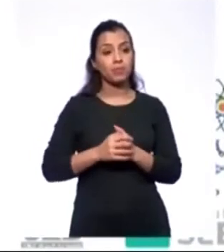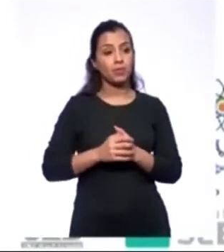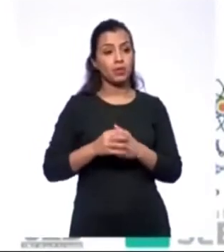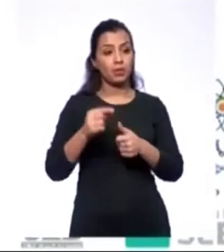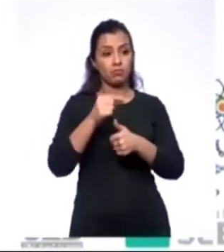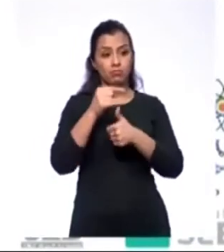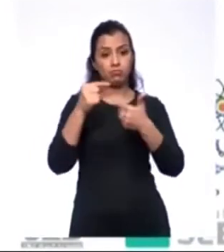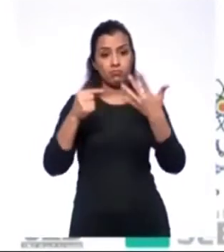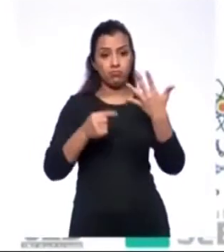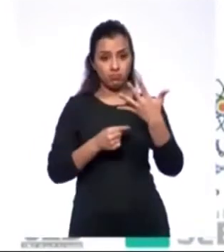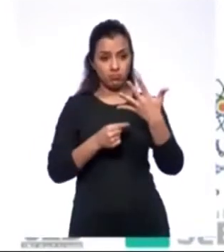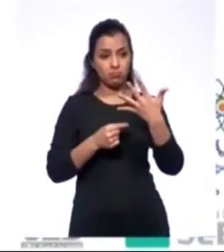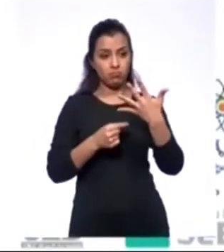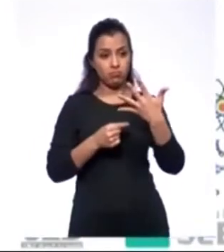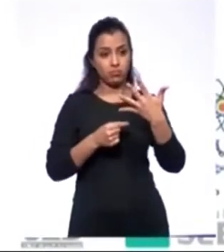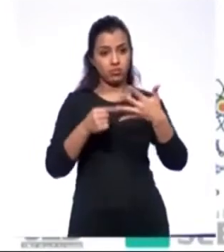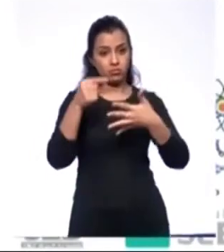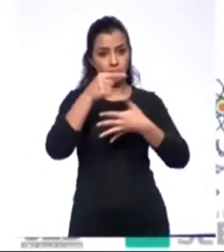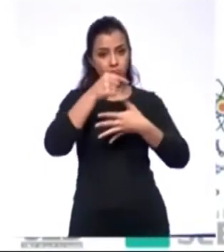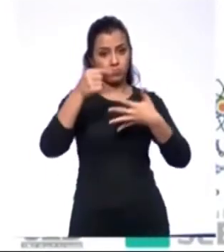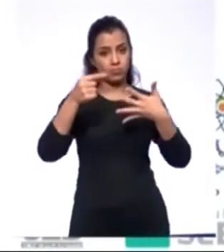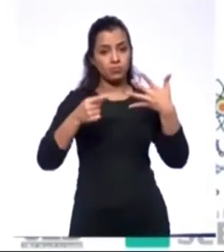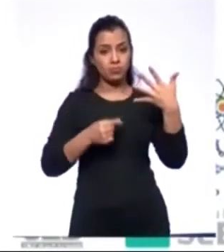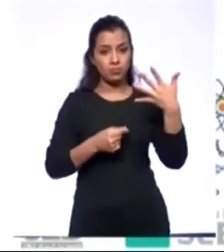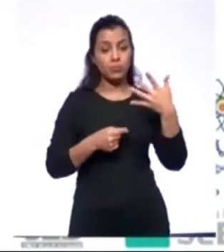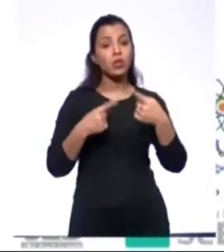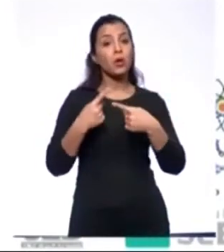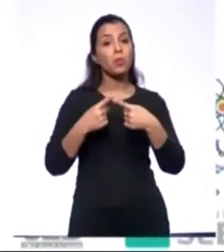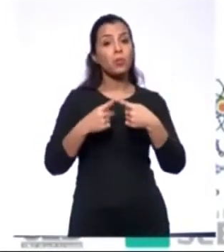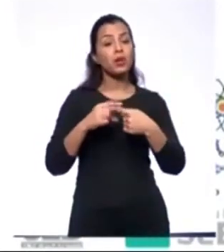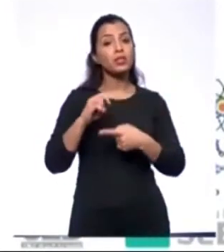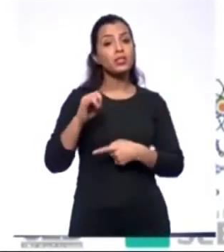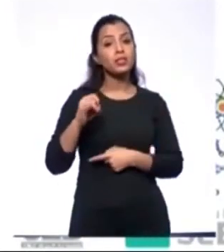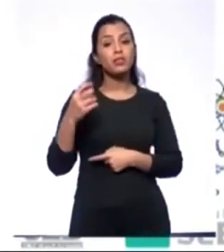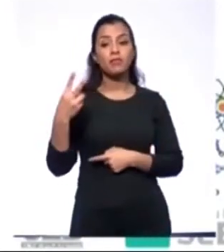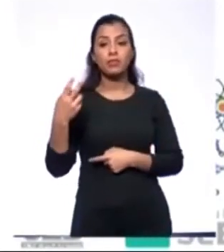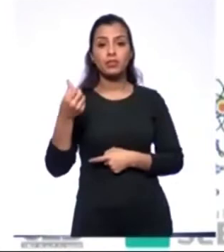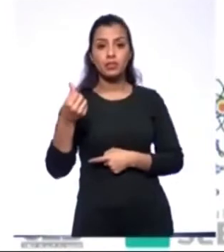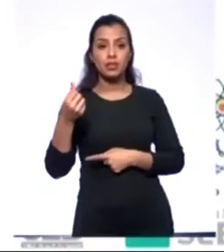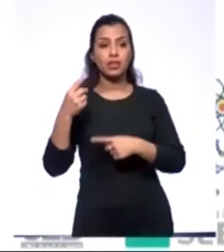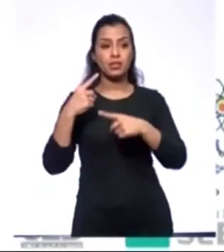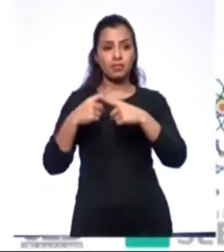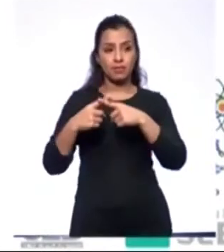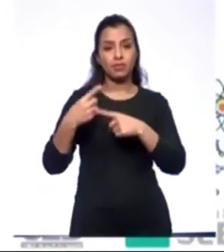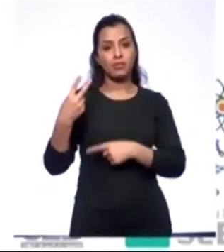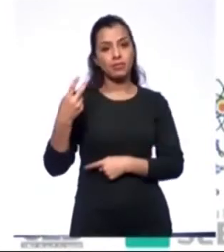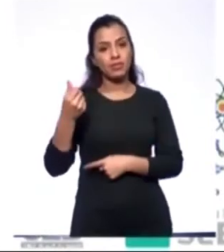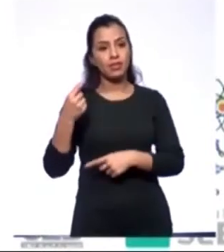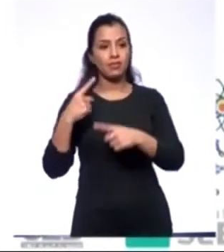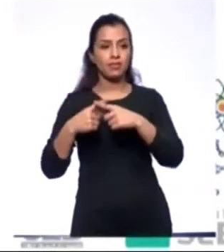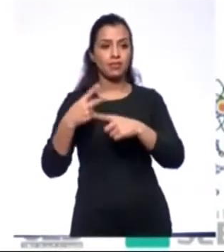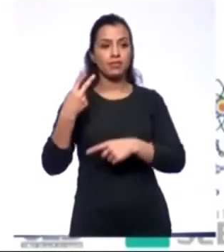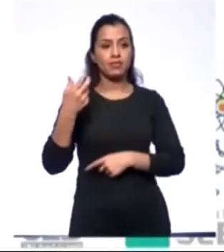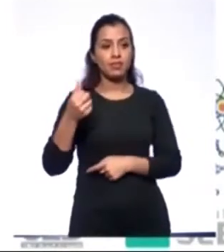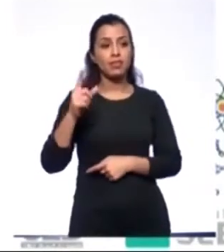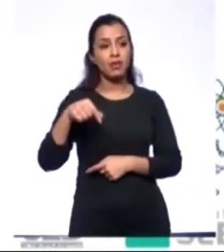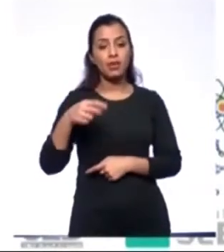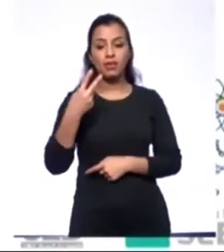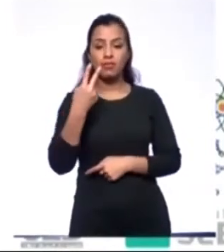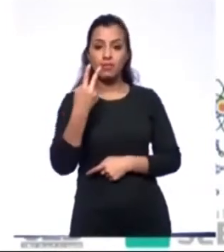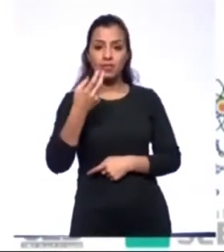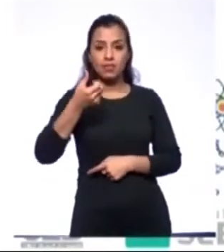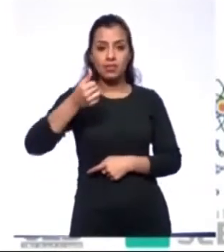não precisa ser feita porque se você não tiver pegar 26 vezes 26 vezes 26 da 26 Ao Cubo